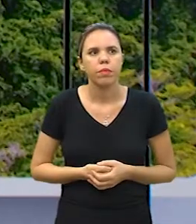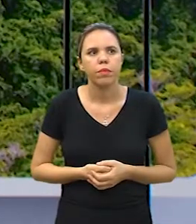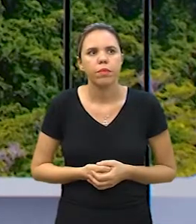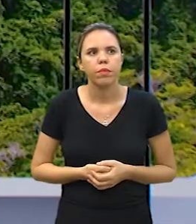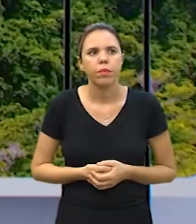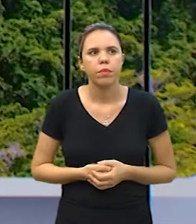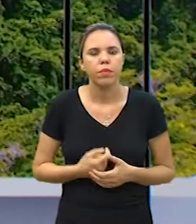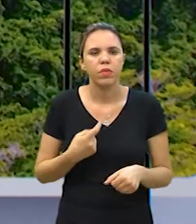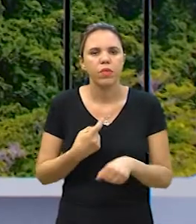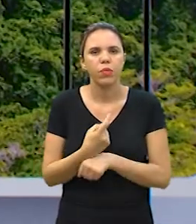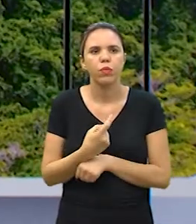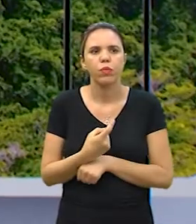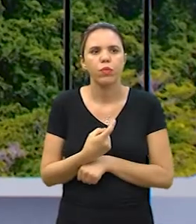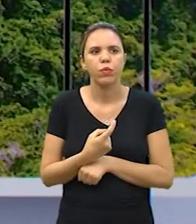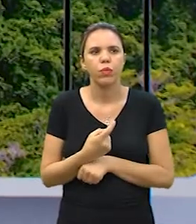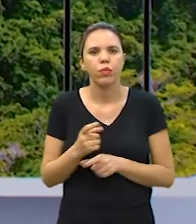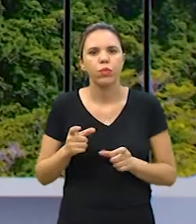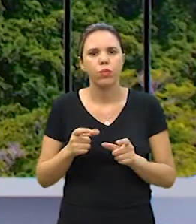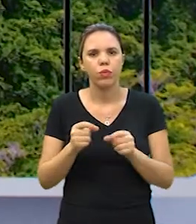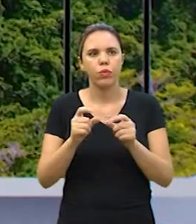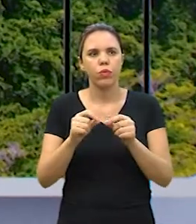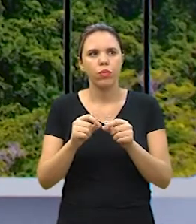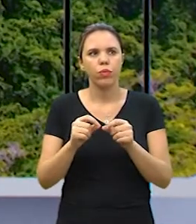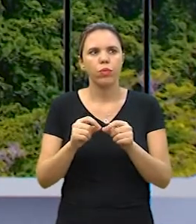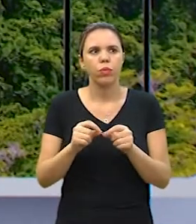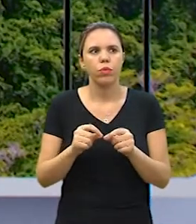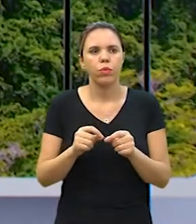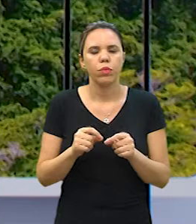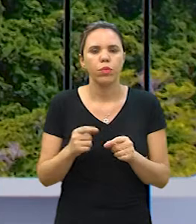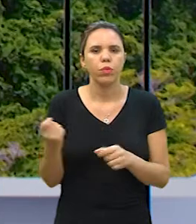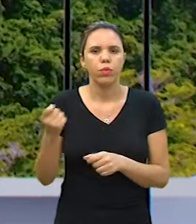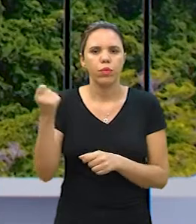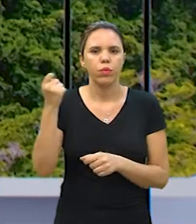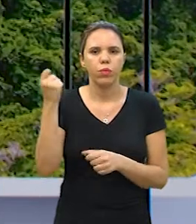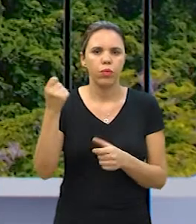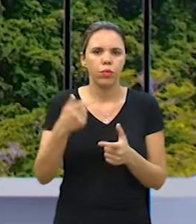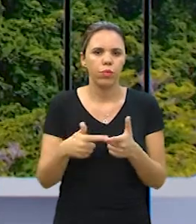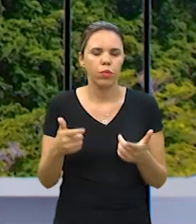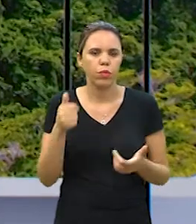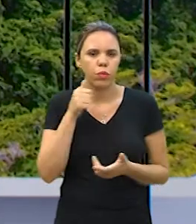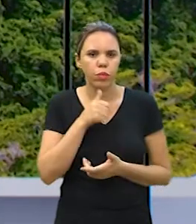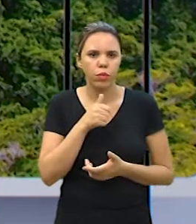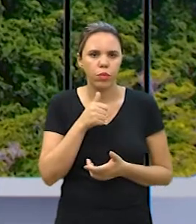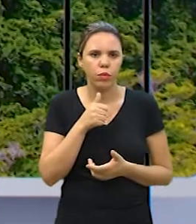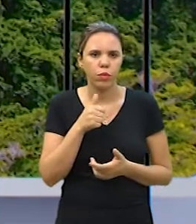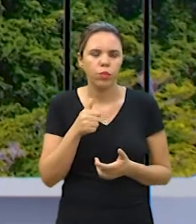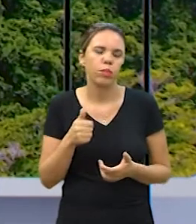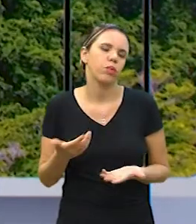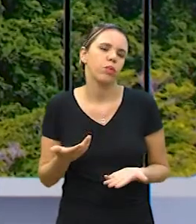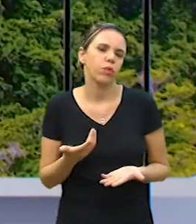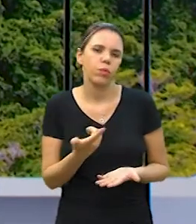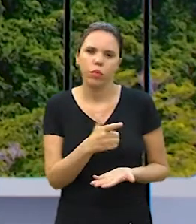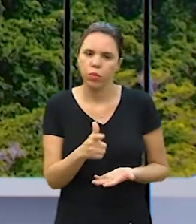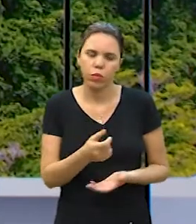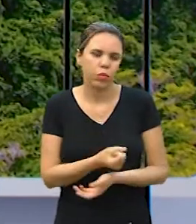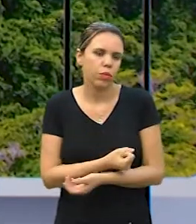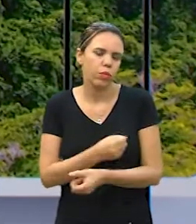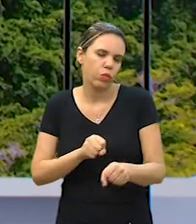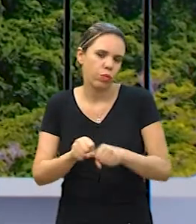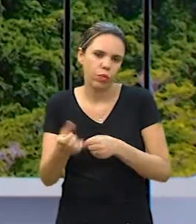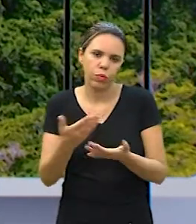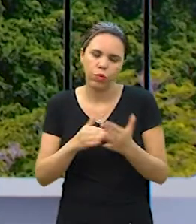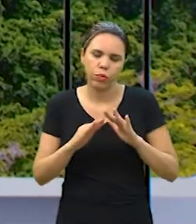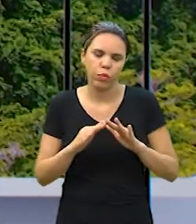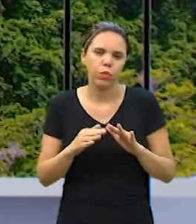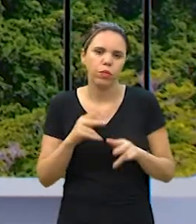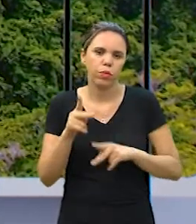a descobrir o câncer de mama num estágio mais avançado, as mulheres com baixa escolaridade. Então, você vê que assim,